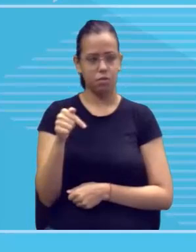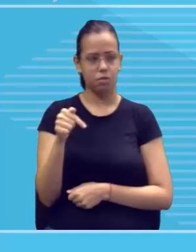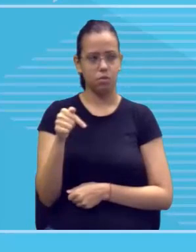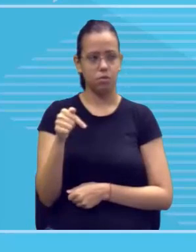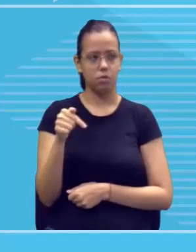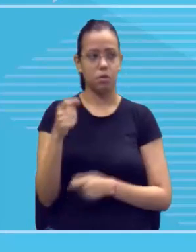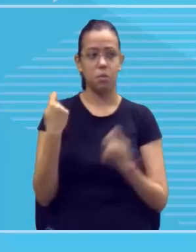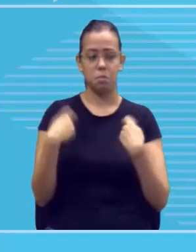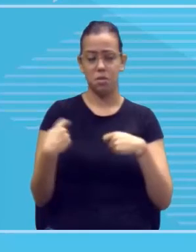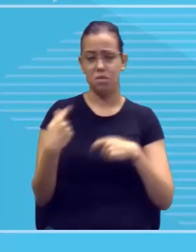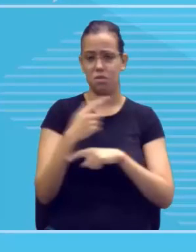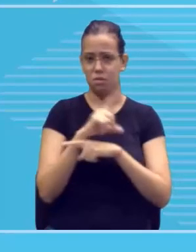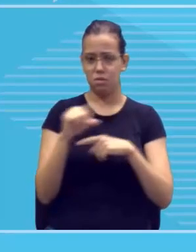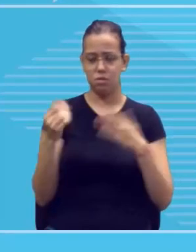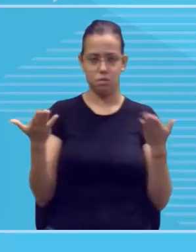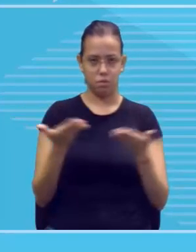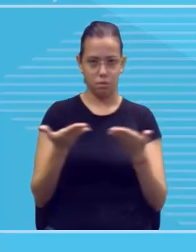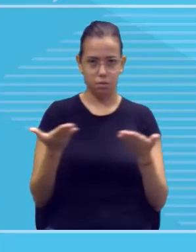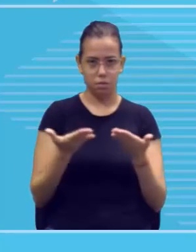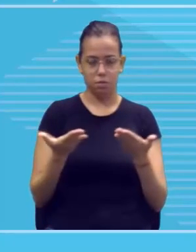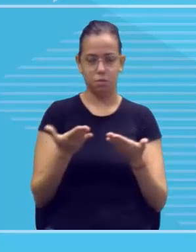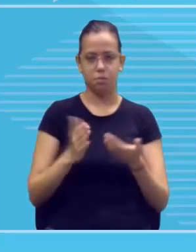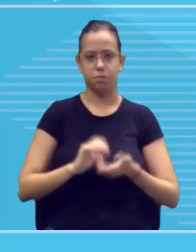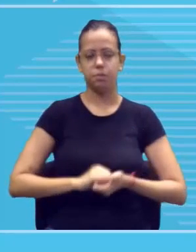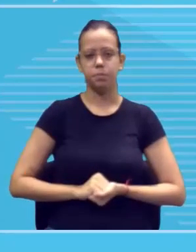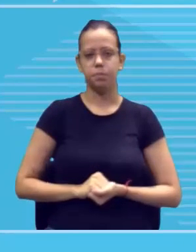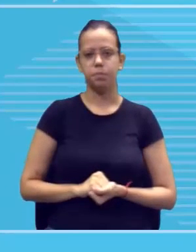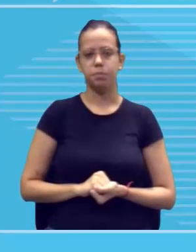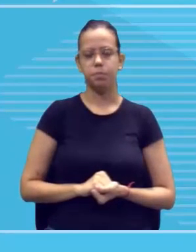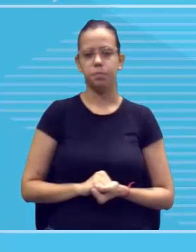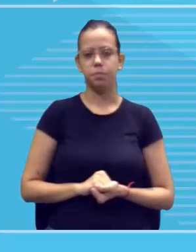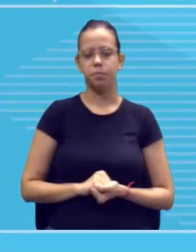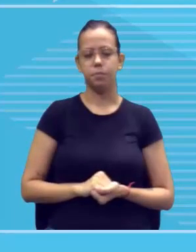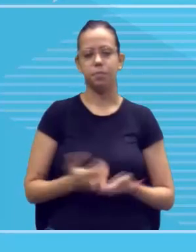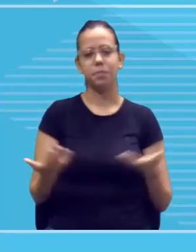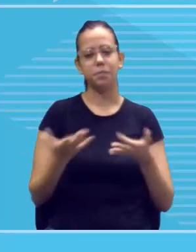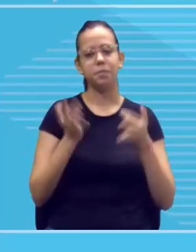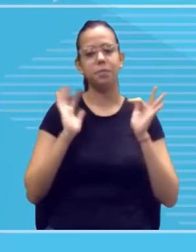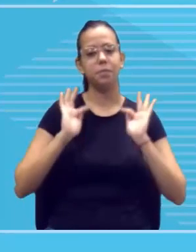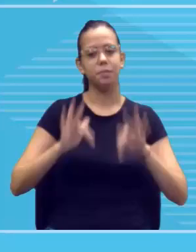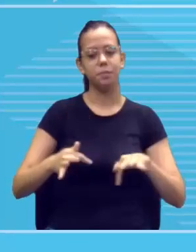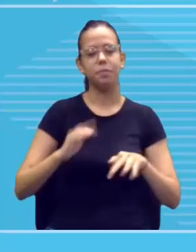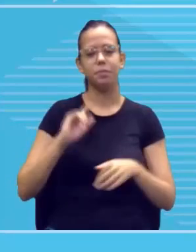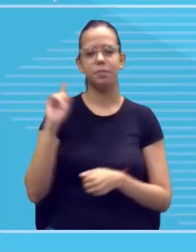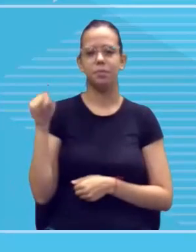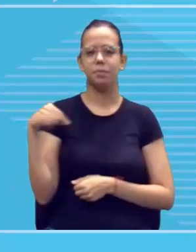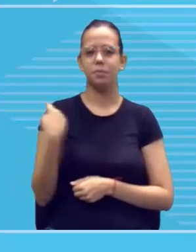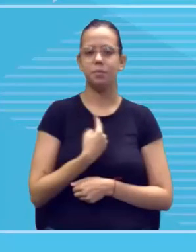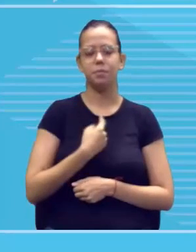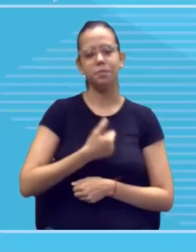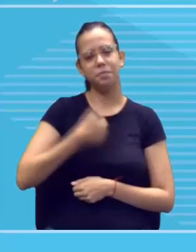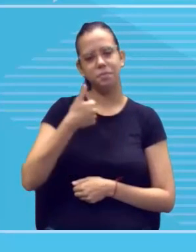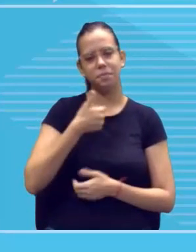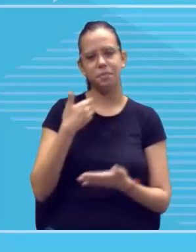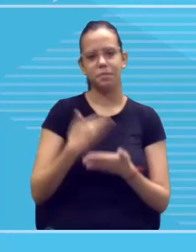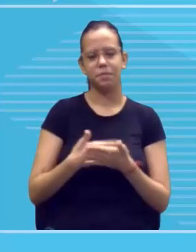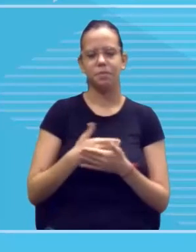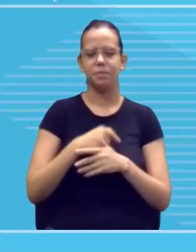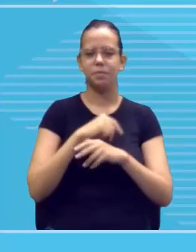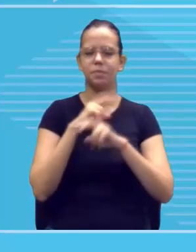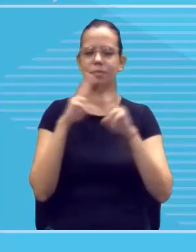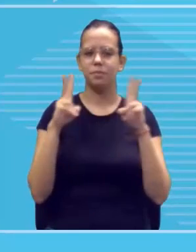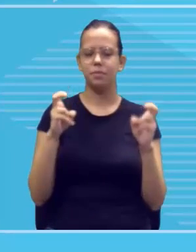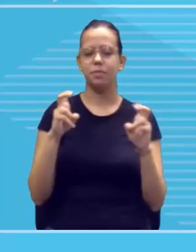embora tem mesmo que embora agora e a gente finaliza nosso primeiro encontro sobre verbos